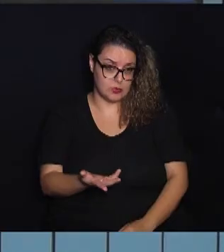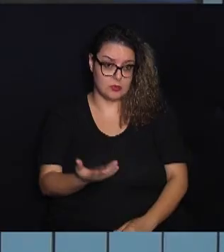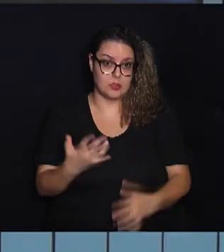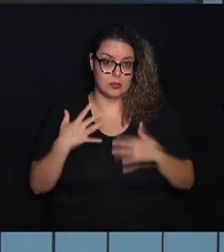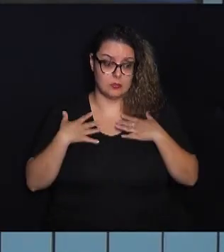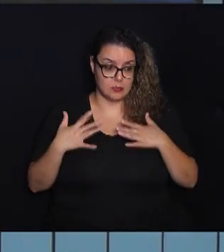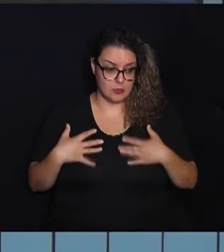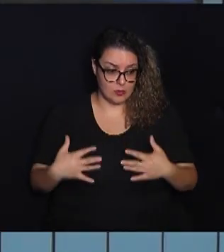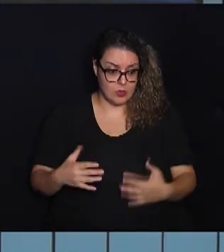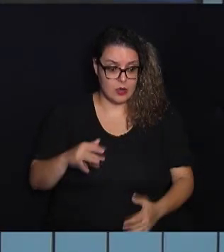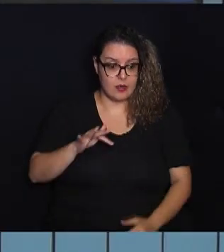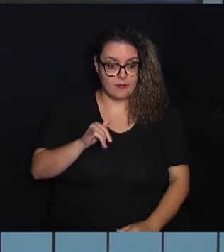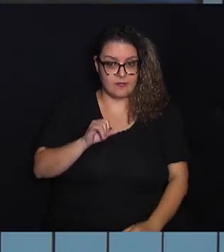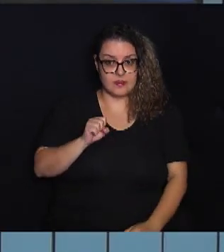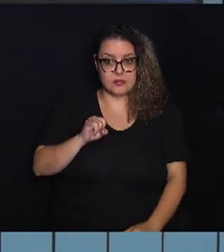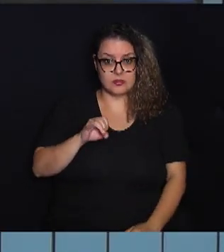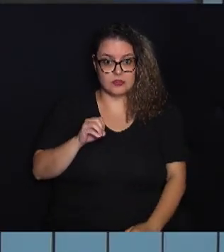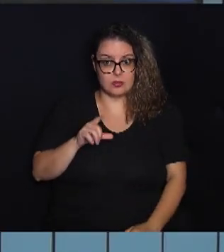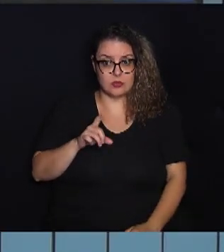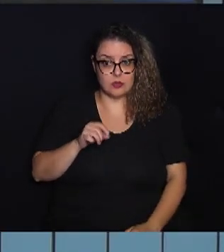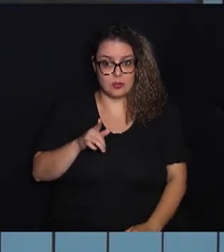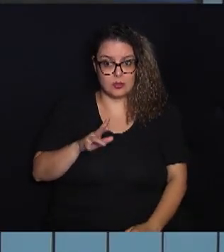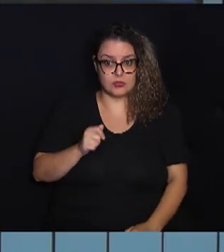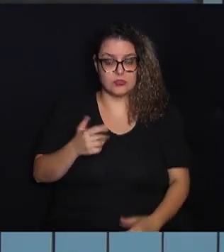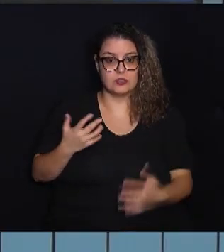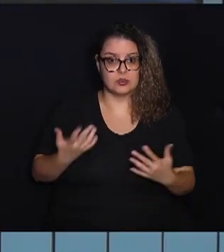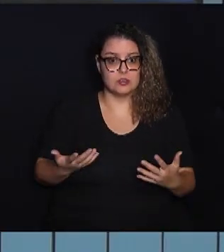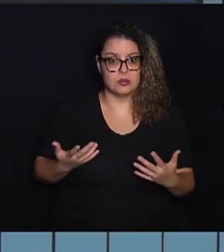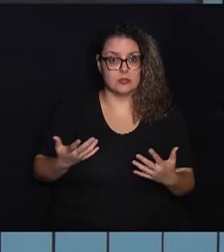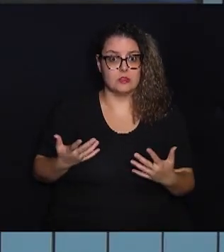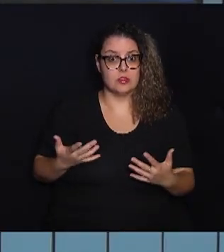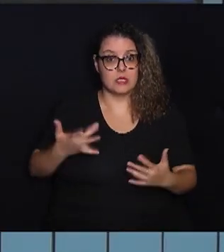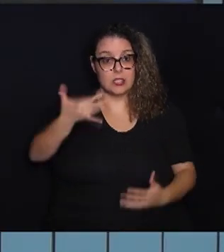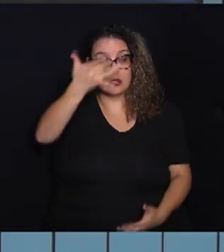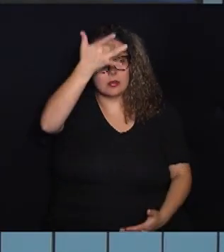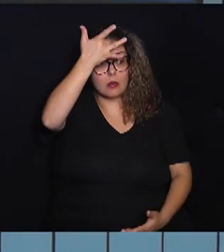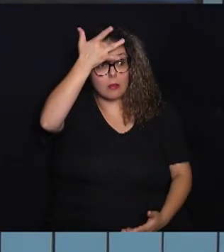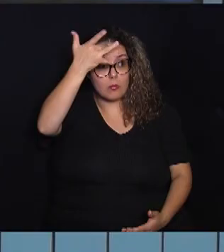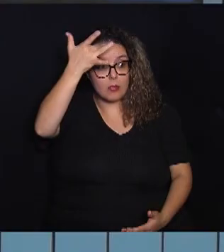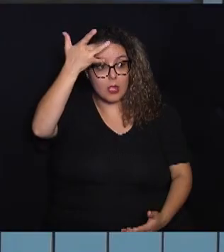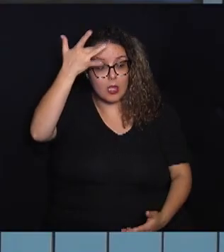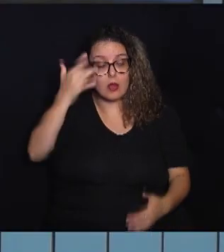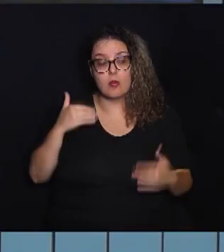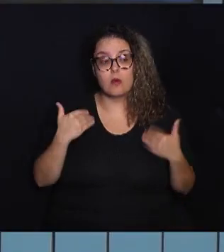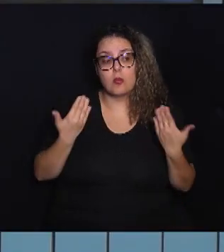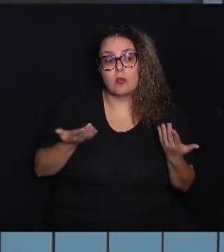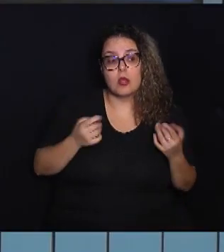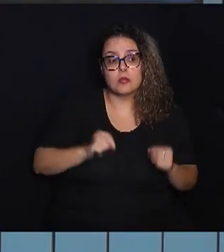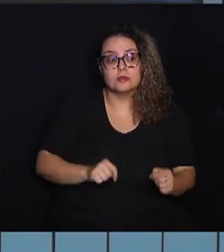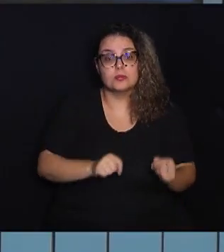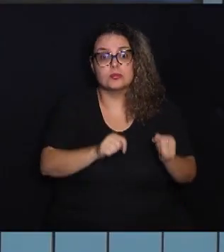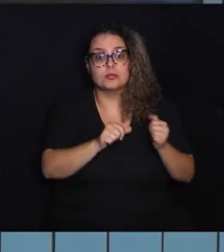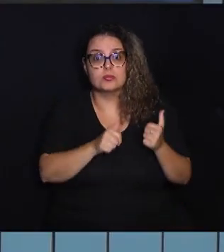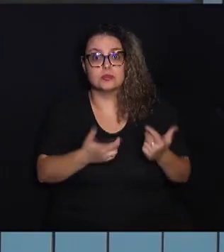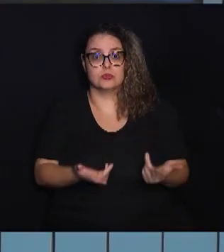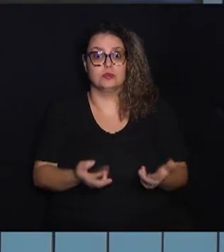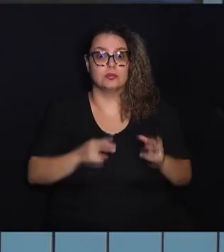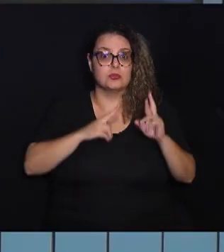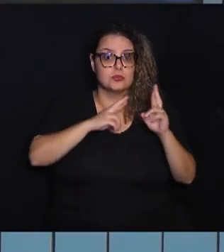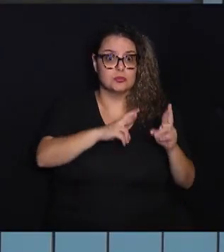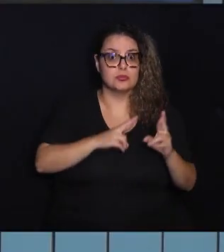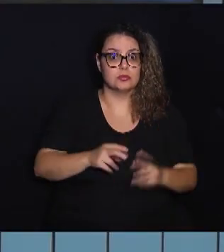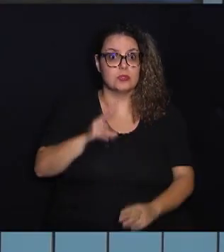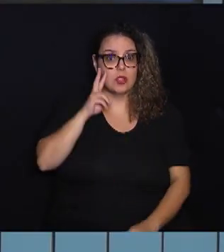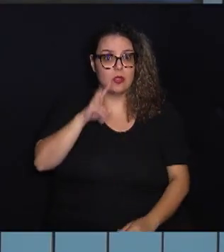física, né, fisiológica. E para a parte, para a saúde mental mesmo, né? Quais são os benefícios do sono? Eu vi